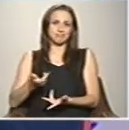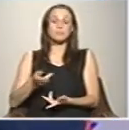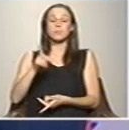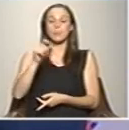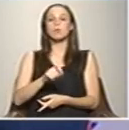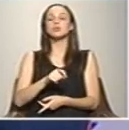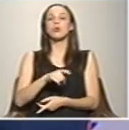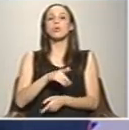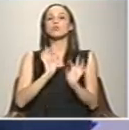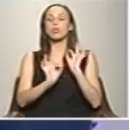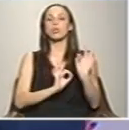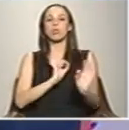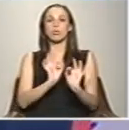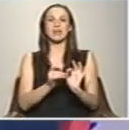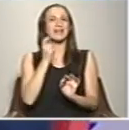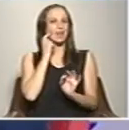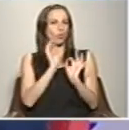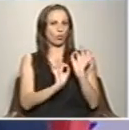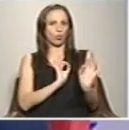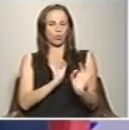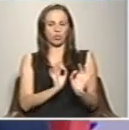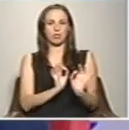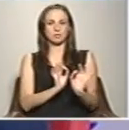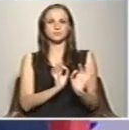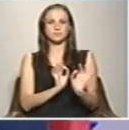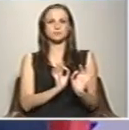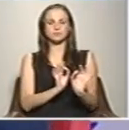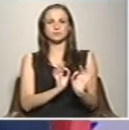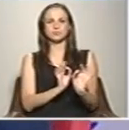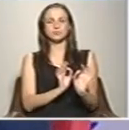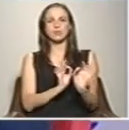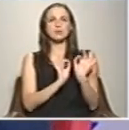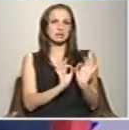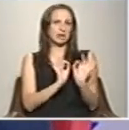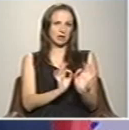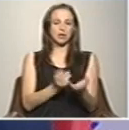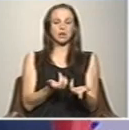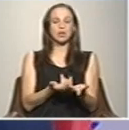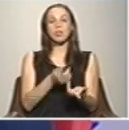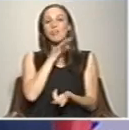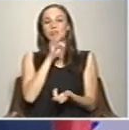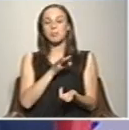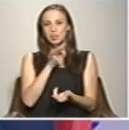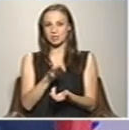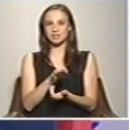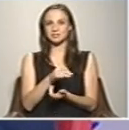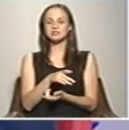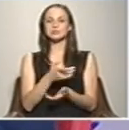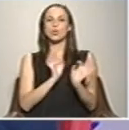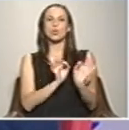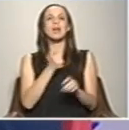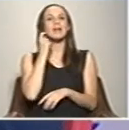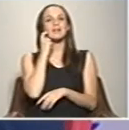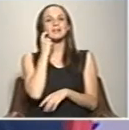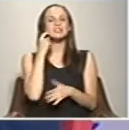aqueles cuidadores que estão mais perto, que estão normalmente na família, são cuidadores que a quem são exigidos, não só